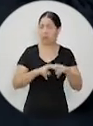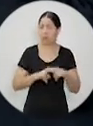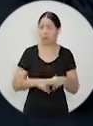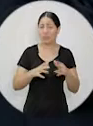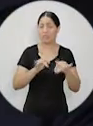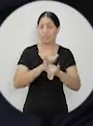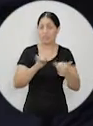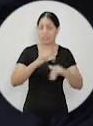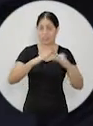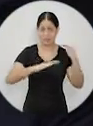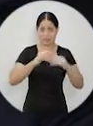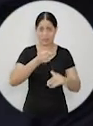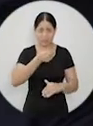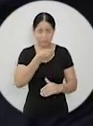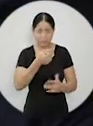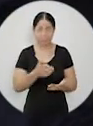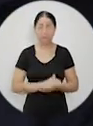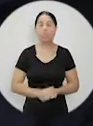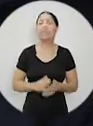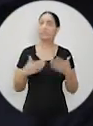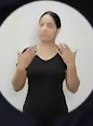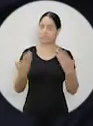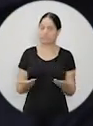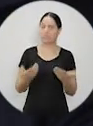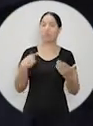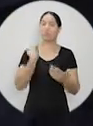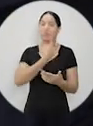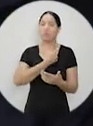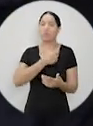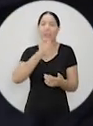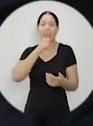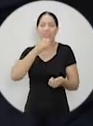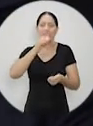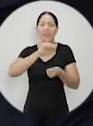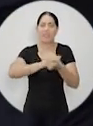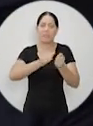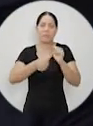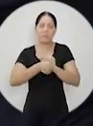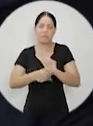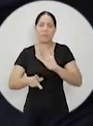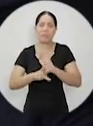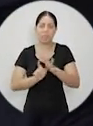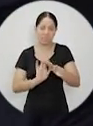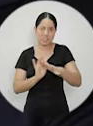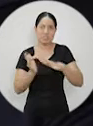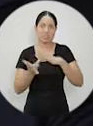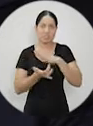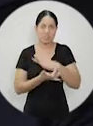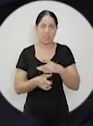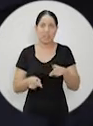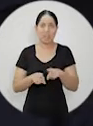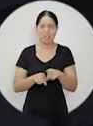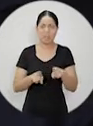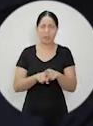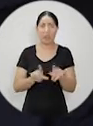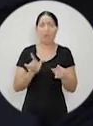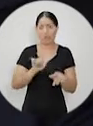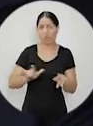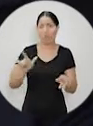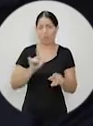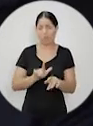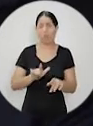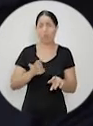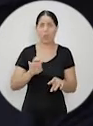profissão de jornalista? Porque as redes, nós estamos ainda no mundo em adaptação às redes. As redes, claro, num